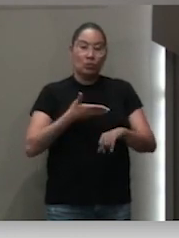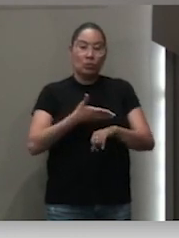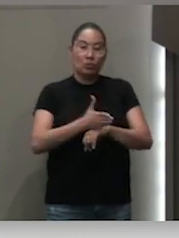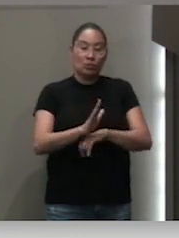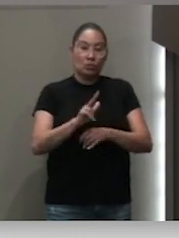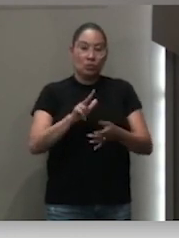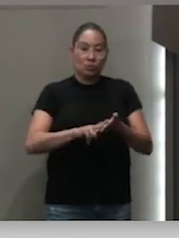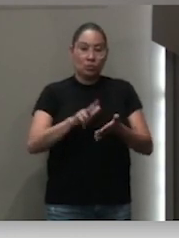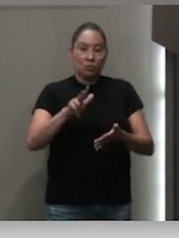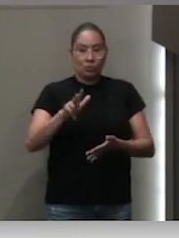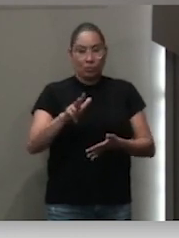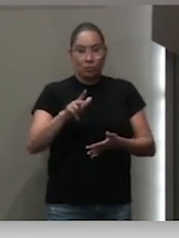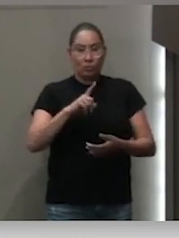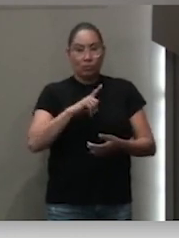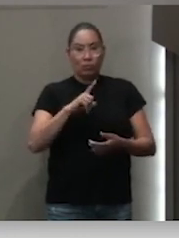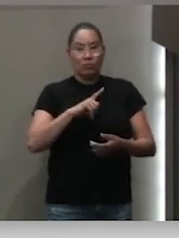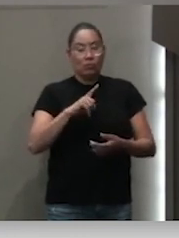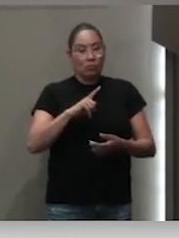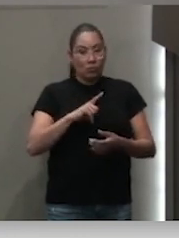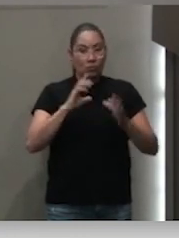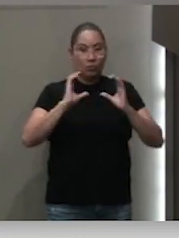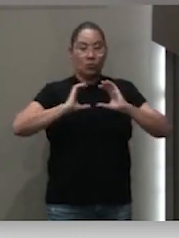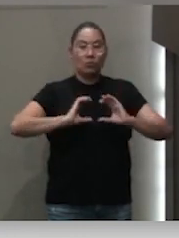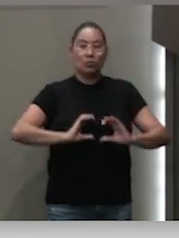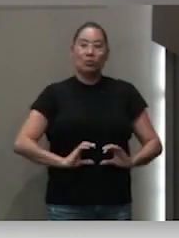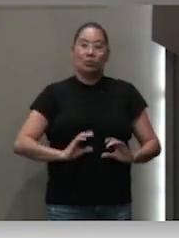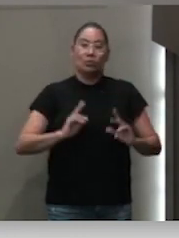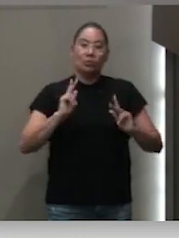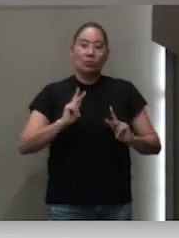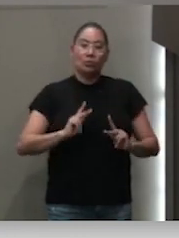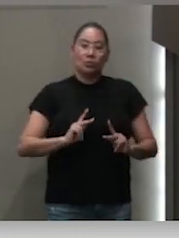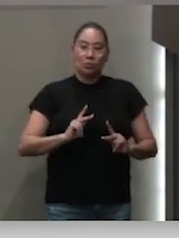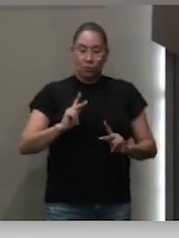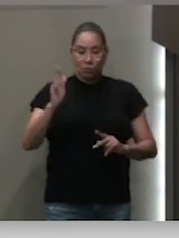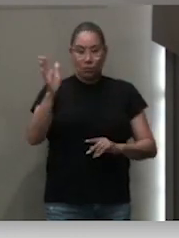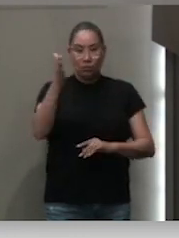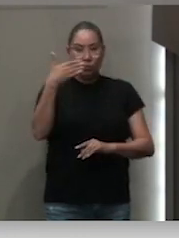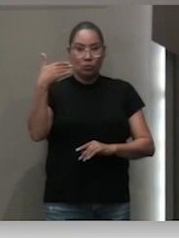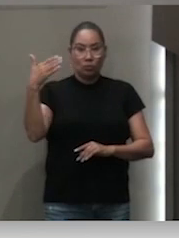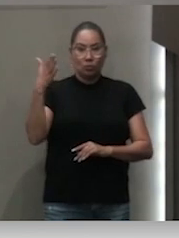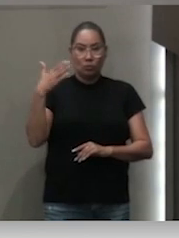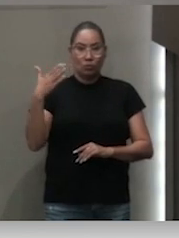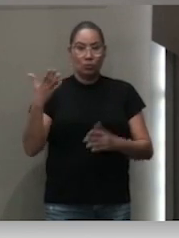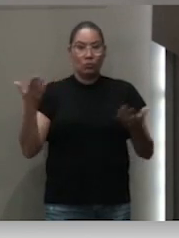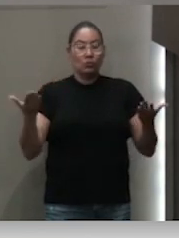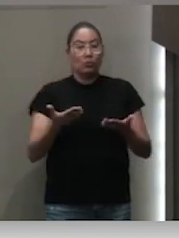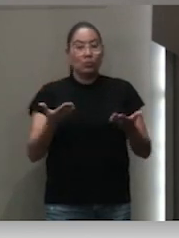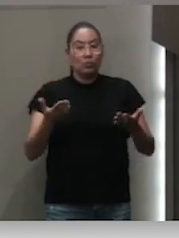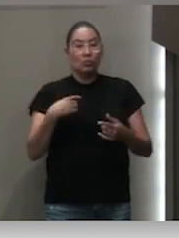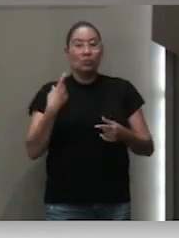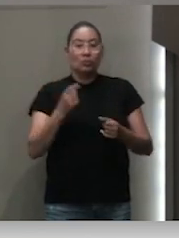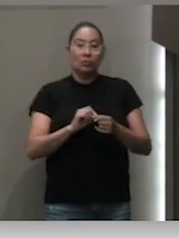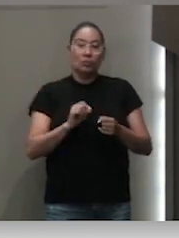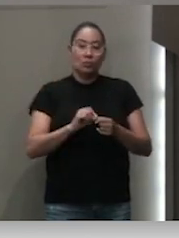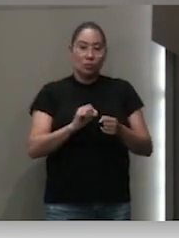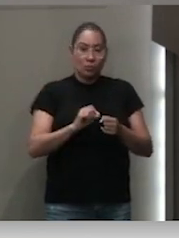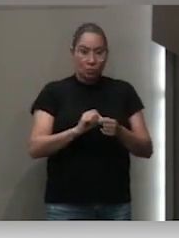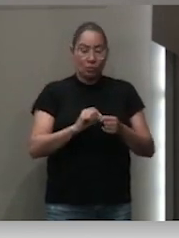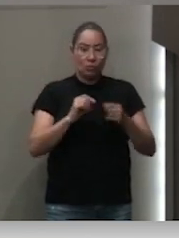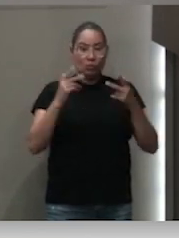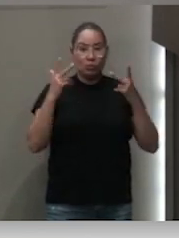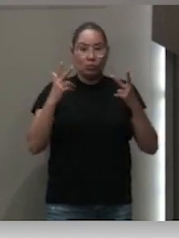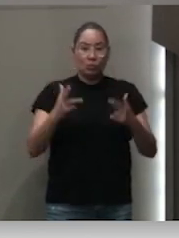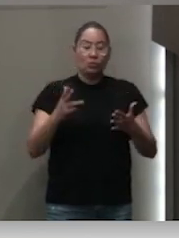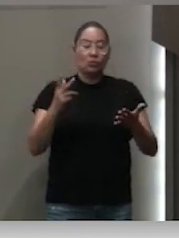regulamenta a postura diante da execução do Hino Nacional hoje nessa Câmara nós fazemos Tais tal como